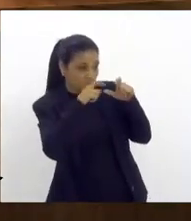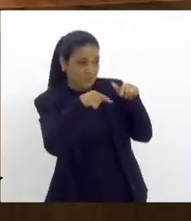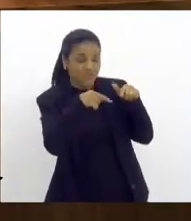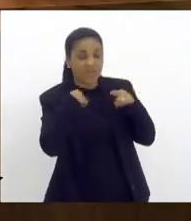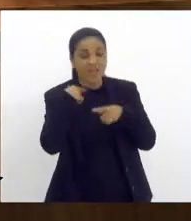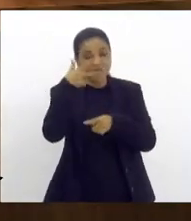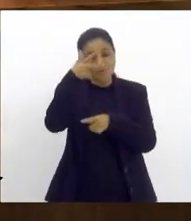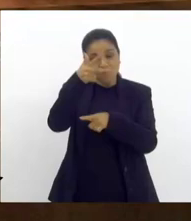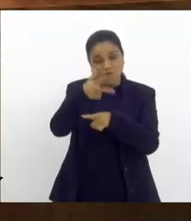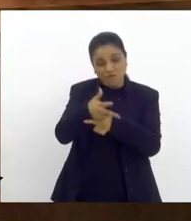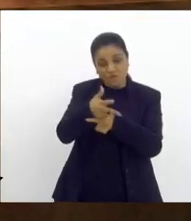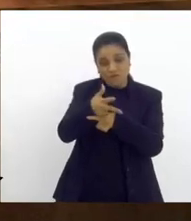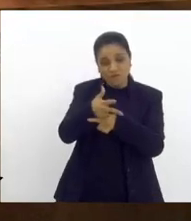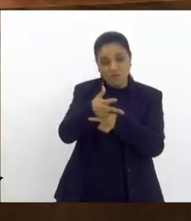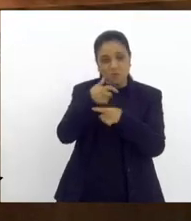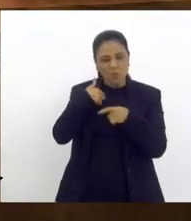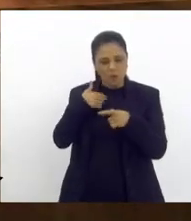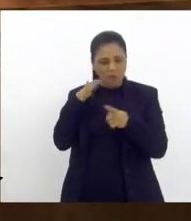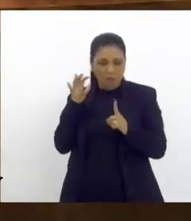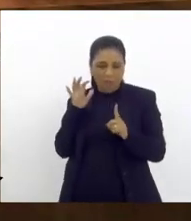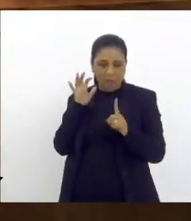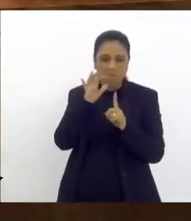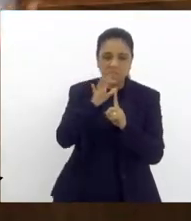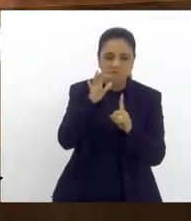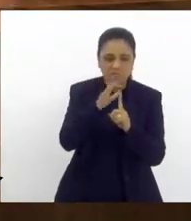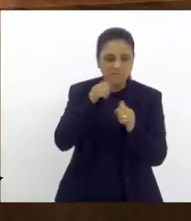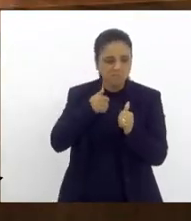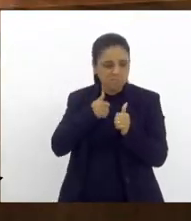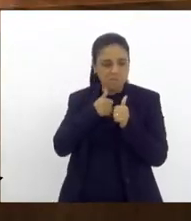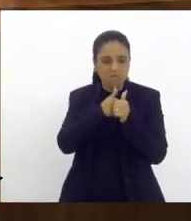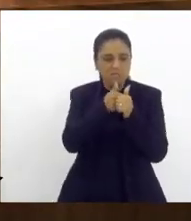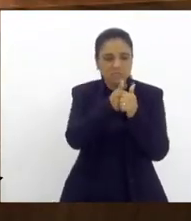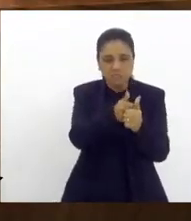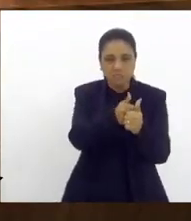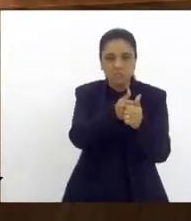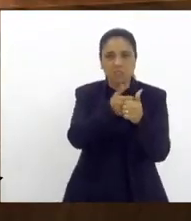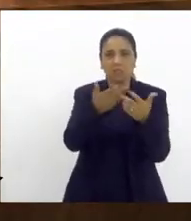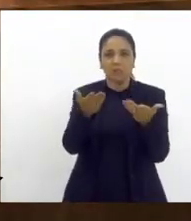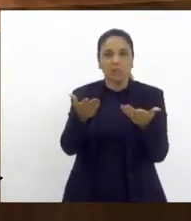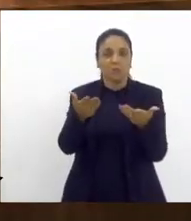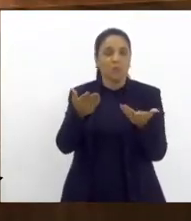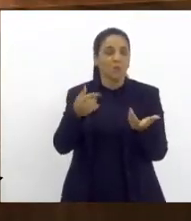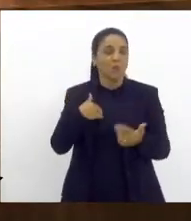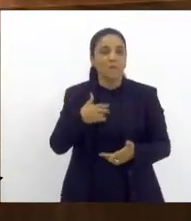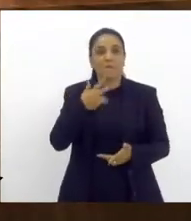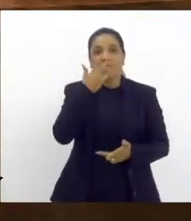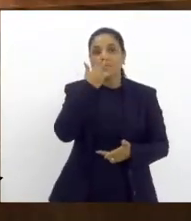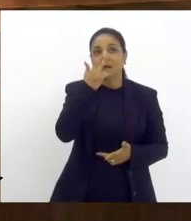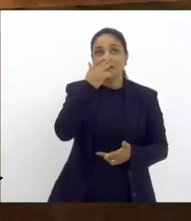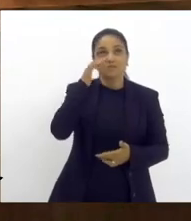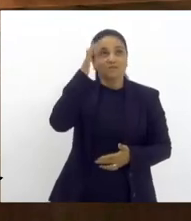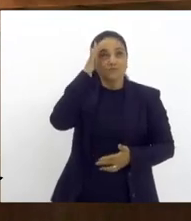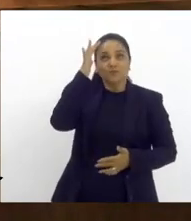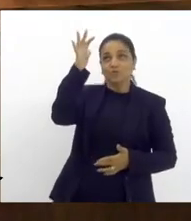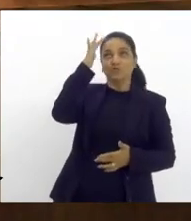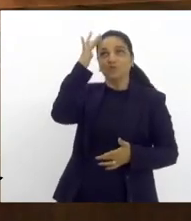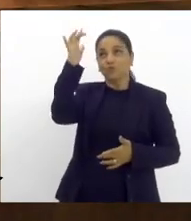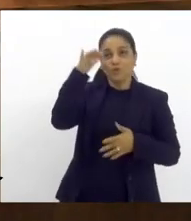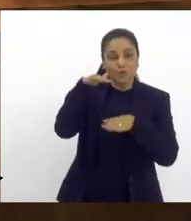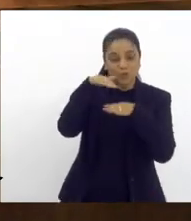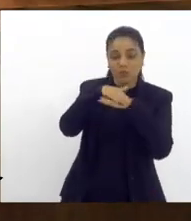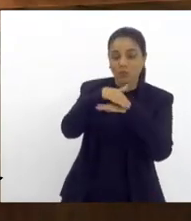dizendo que eu estava me ameaçando perseguindo é esse sonho de uma noite de verão e aí